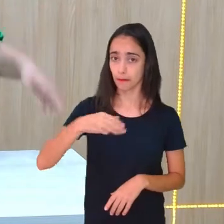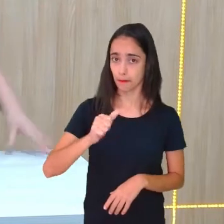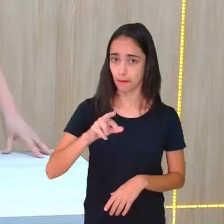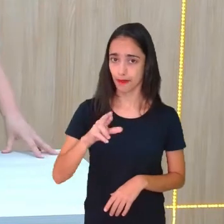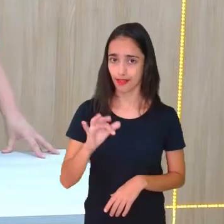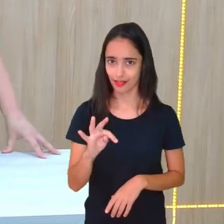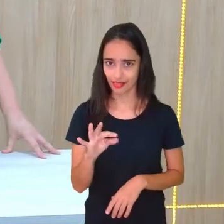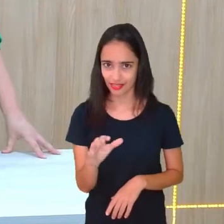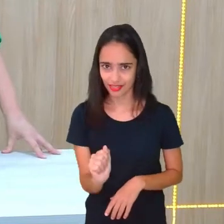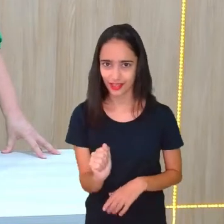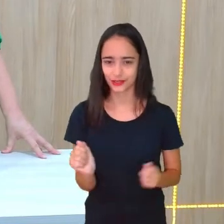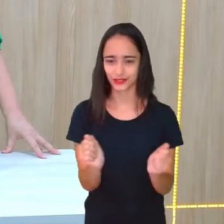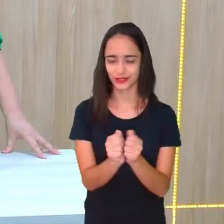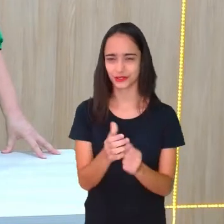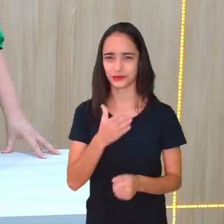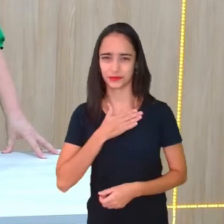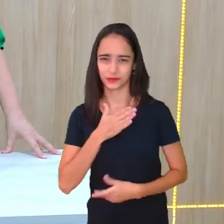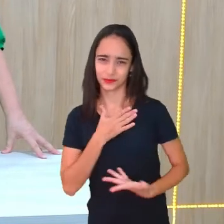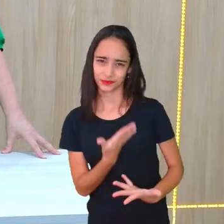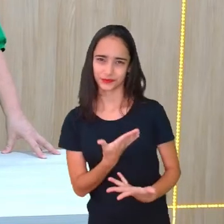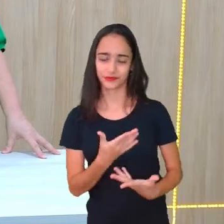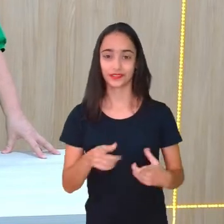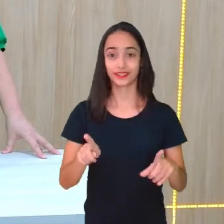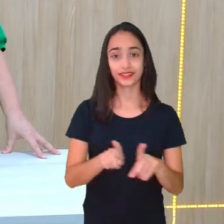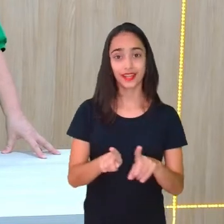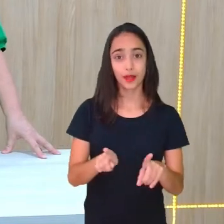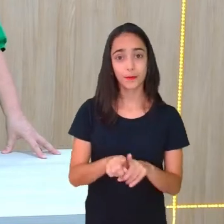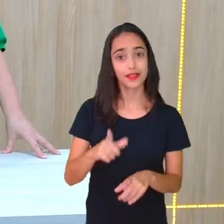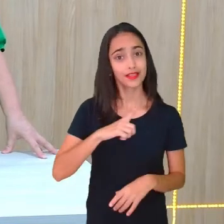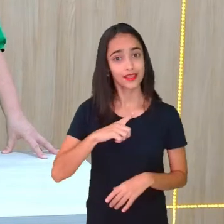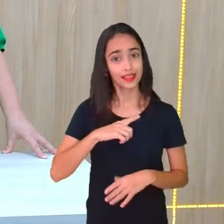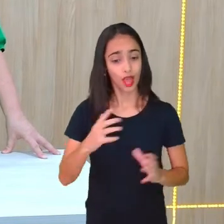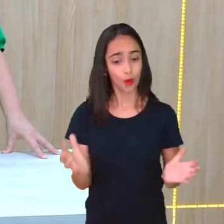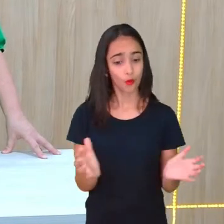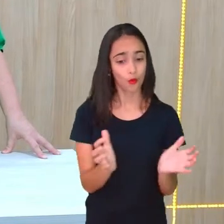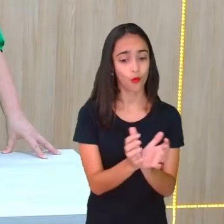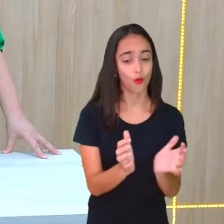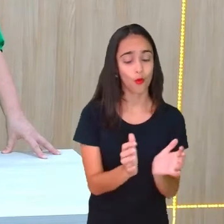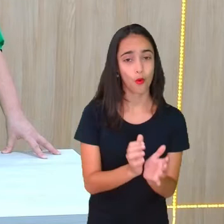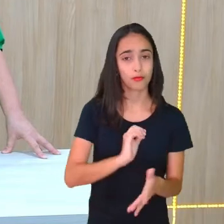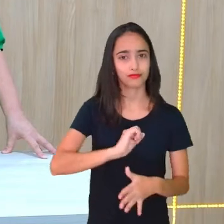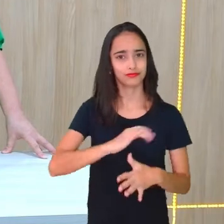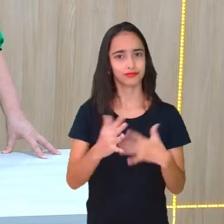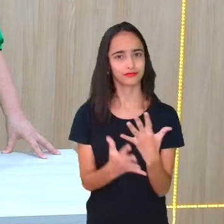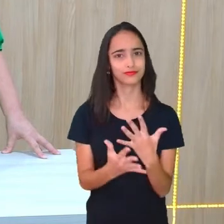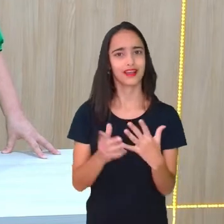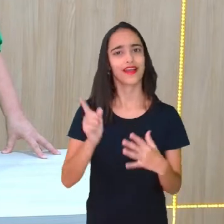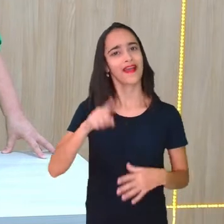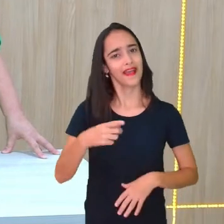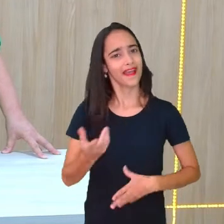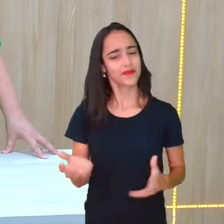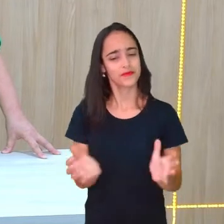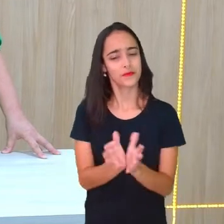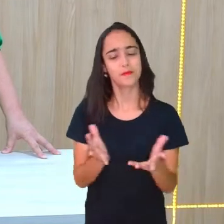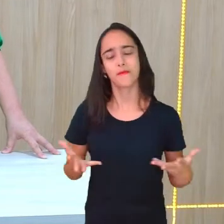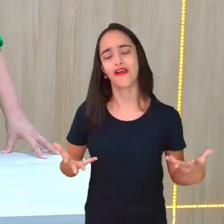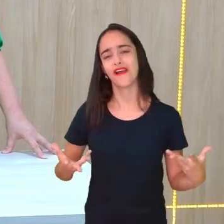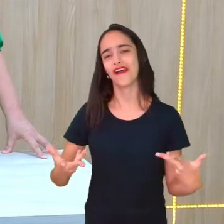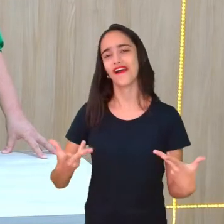ó, dobradinha com a professora Marta, a gente tem a equipe de Libras, que é essa turma